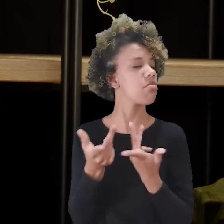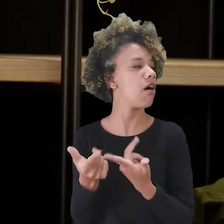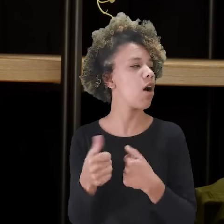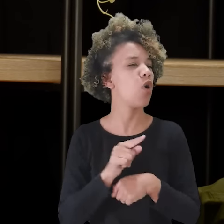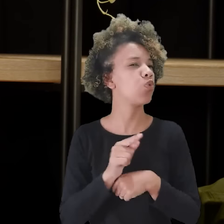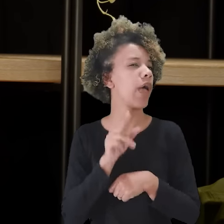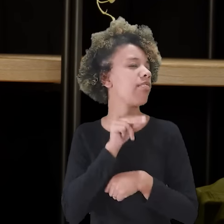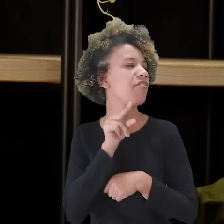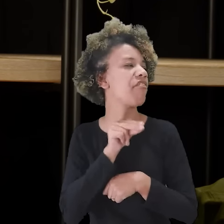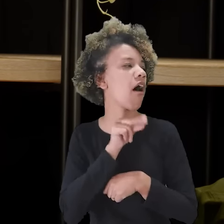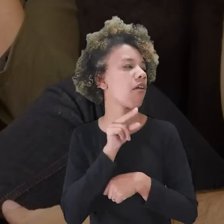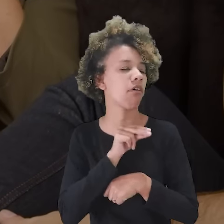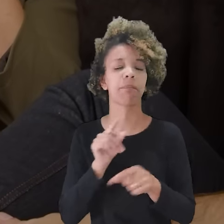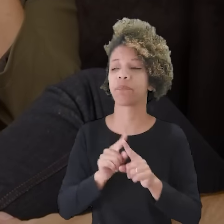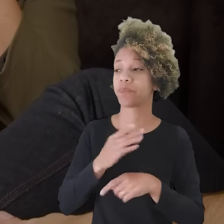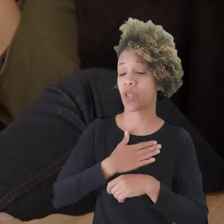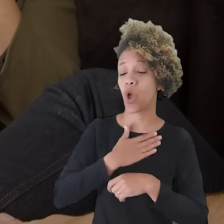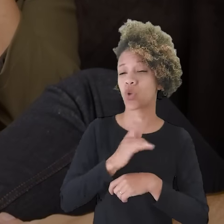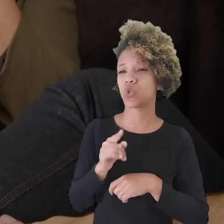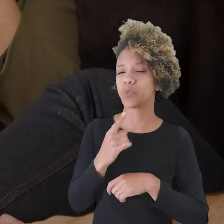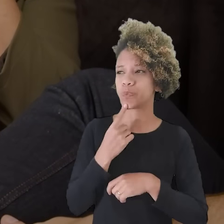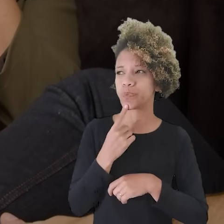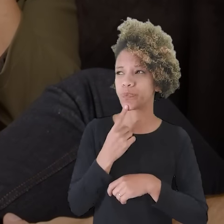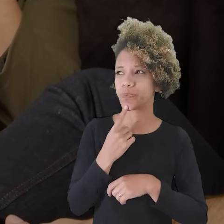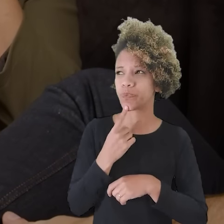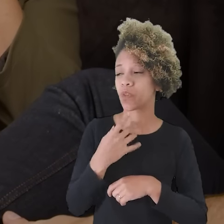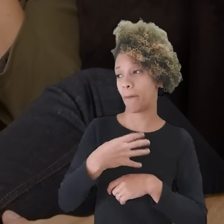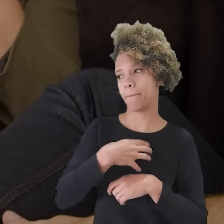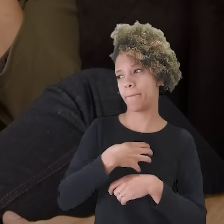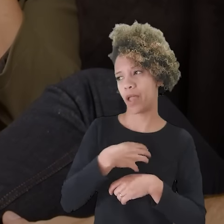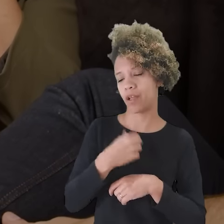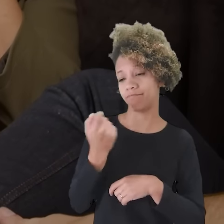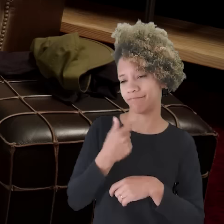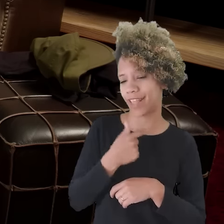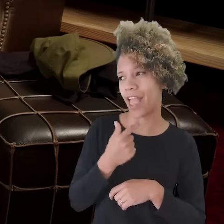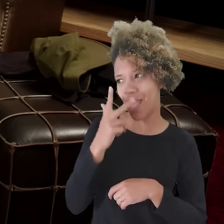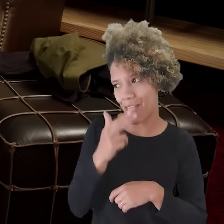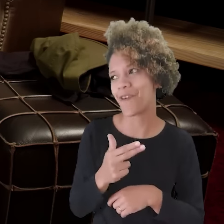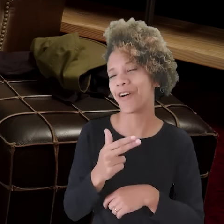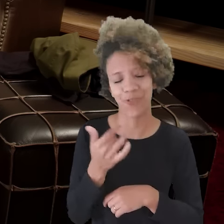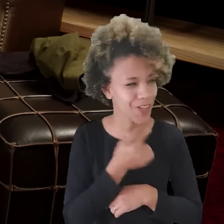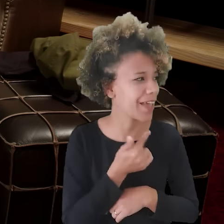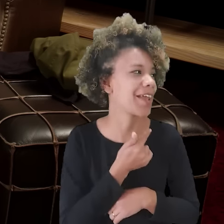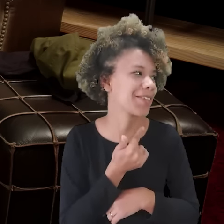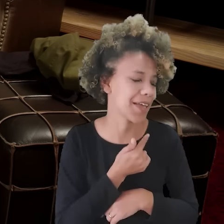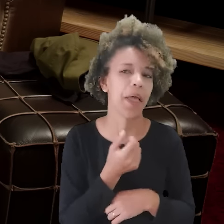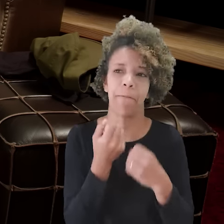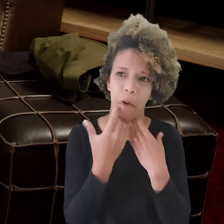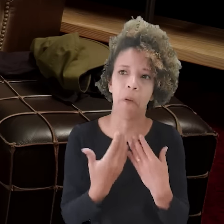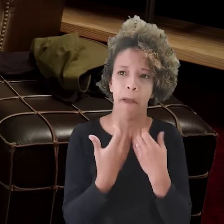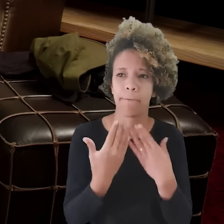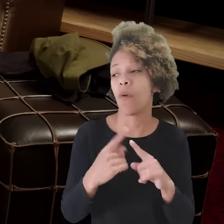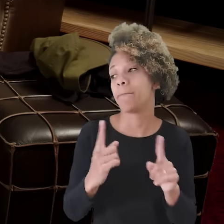nem na fala mas eu gosto do do Baiano fazendo stand Ups muito engraçado é muito engraçado é muito bom